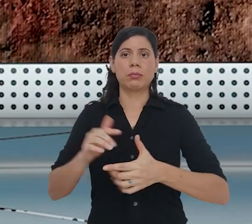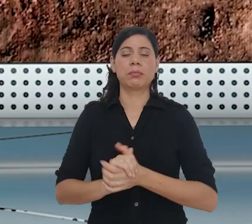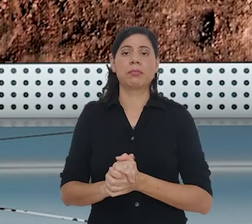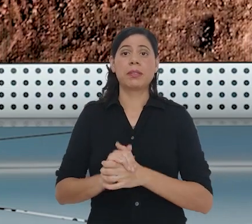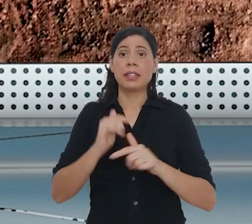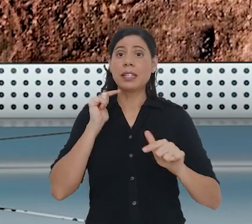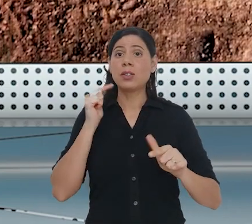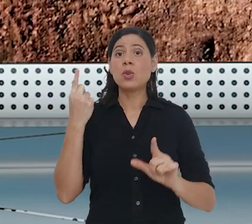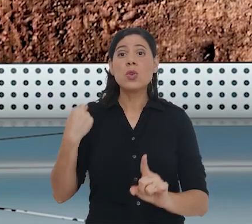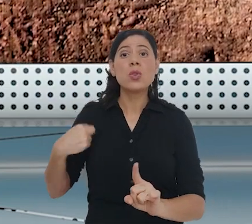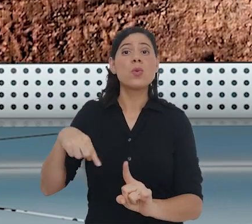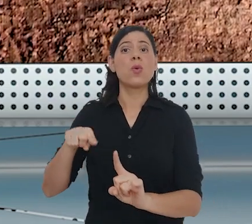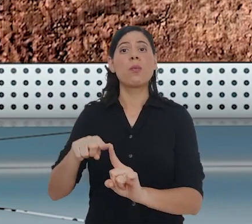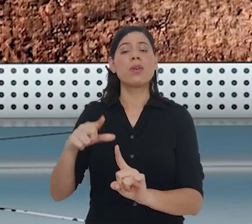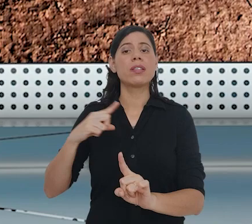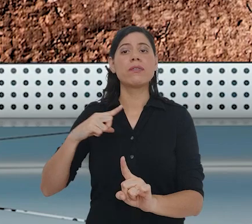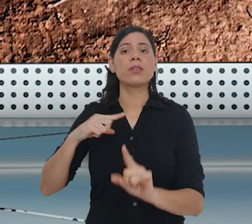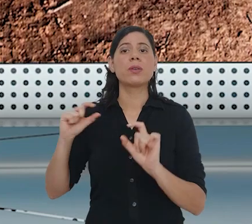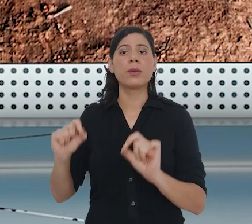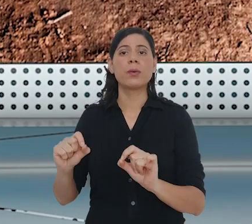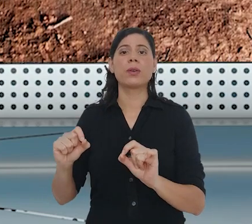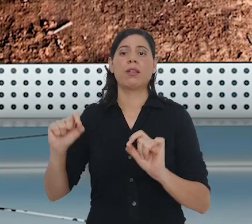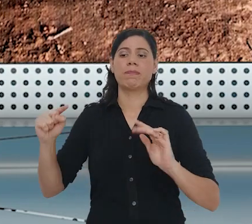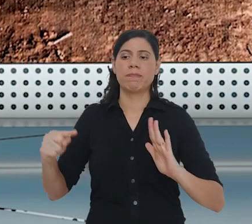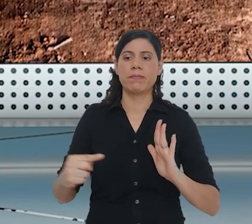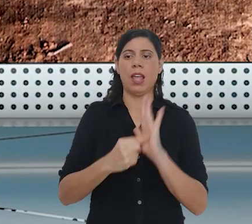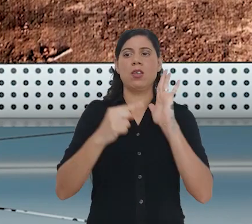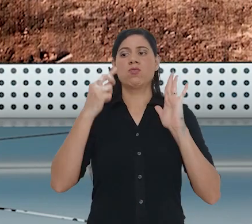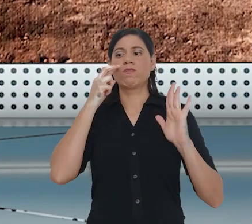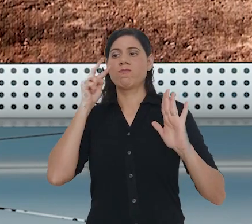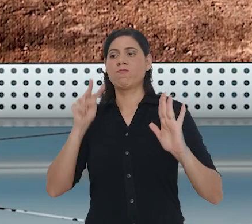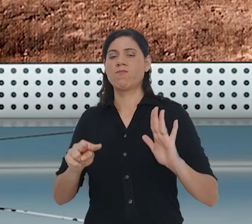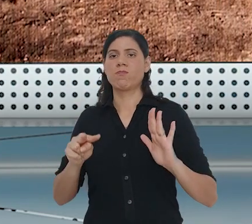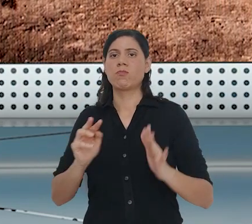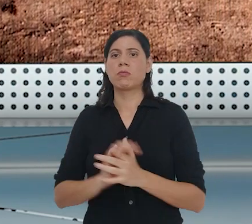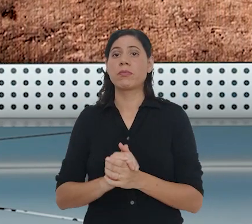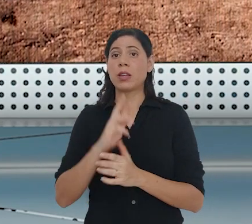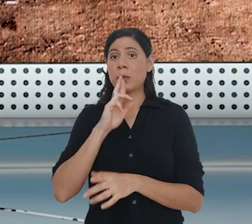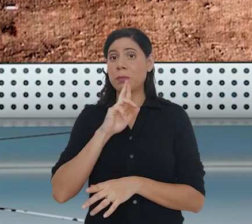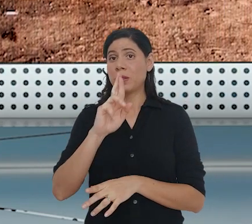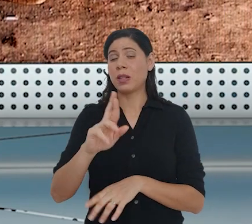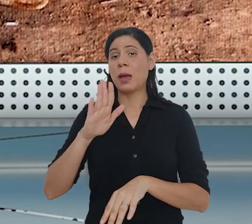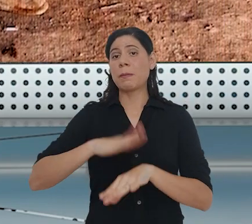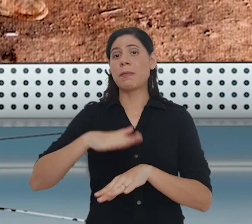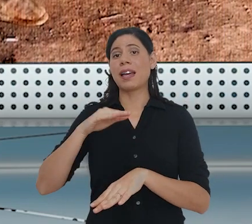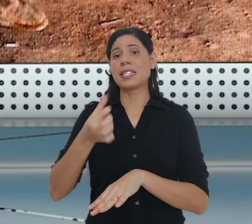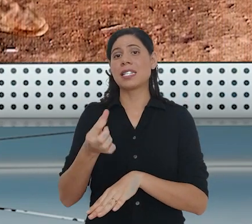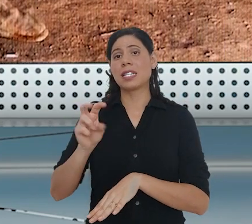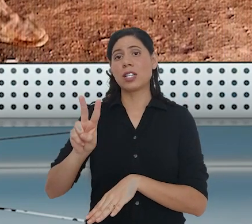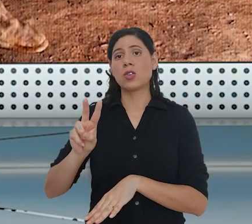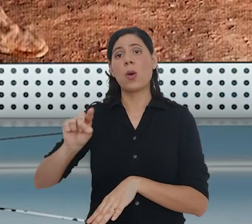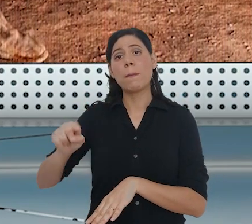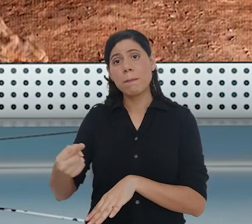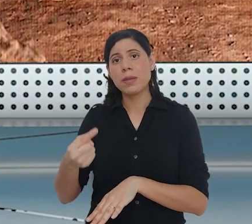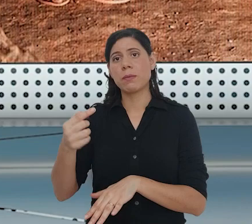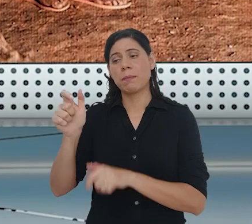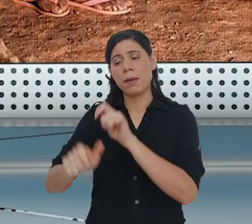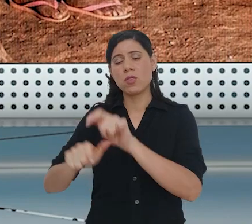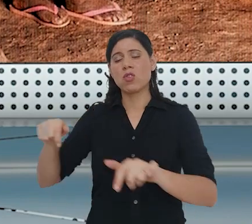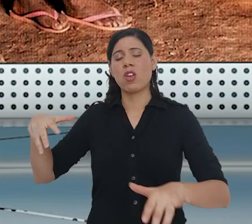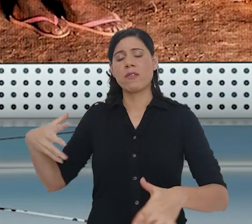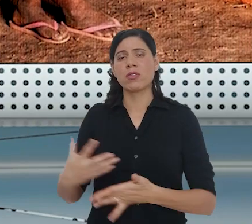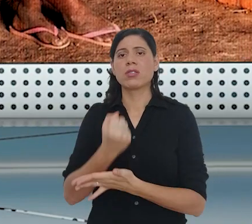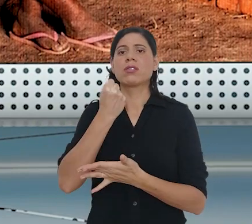que atua principalmente em resposta a denúncias. Como resultado, mais de 62 mil trabalhadores já